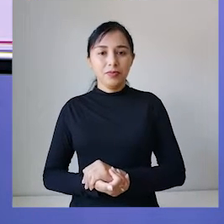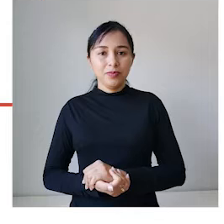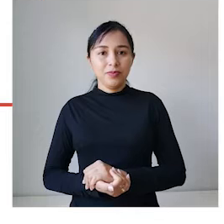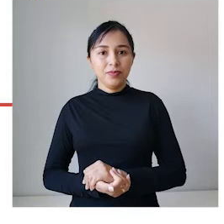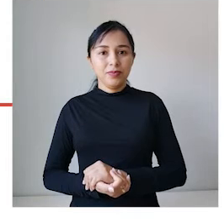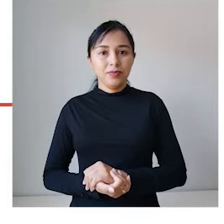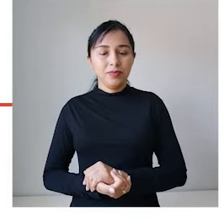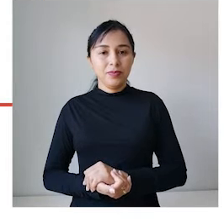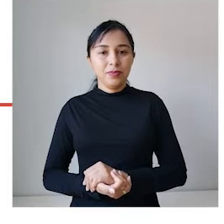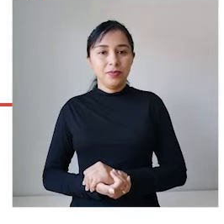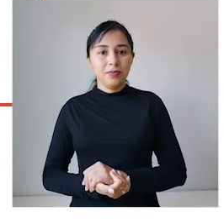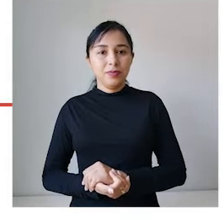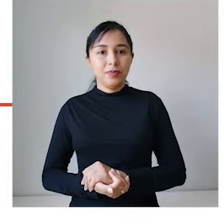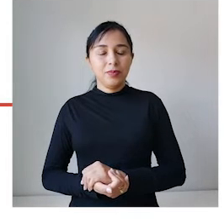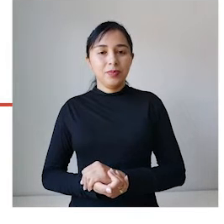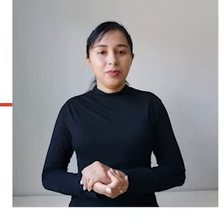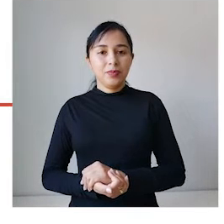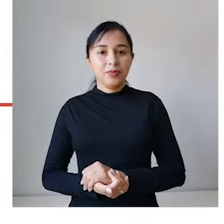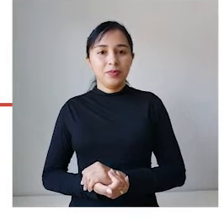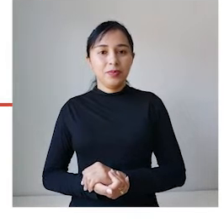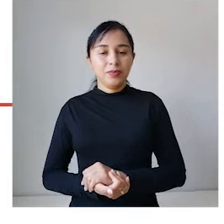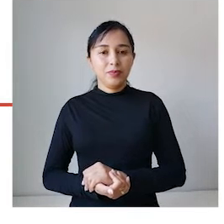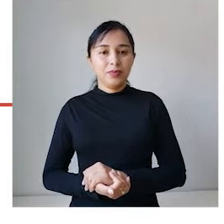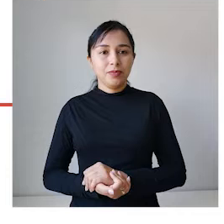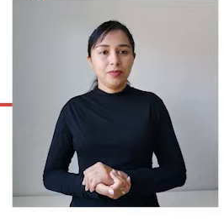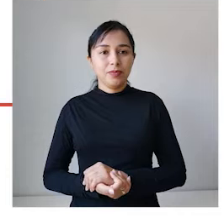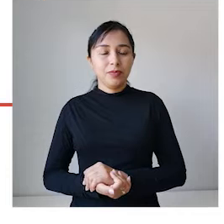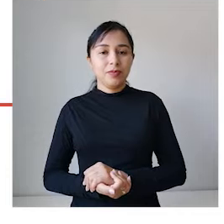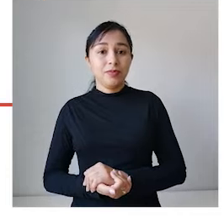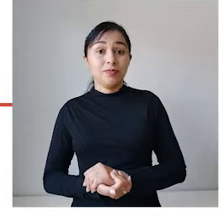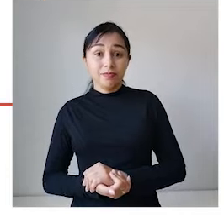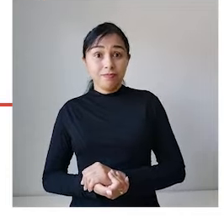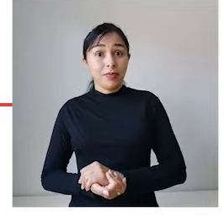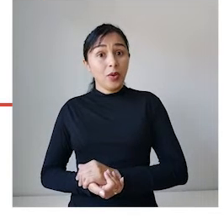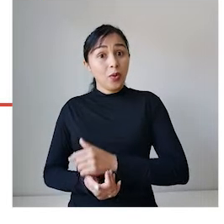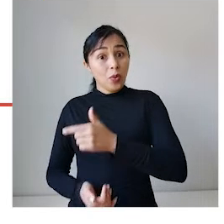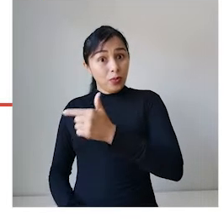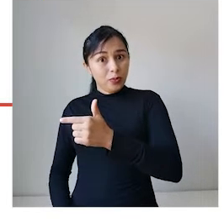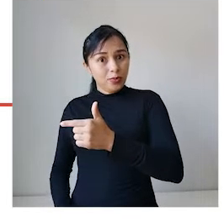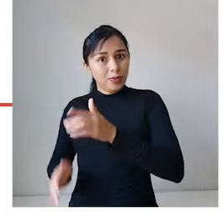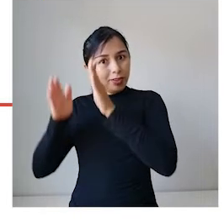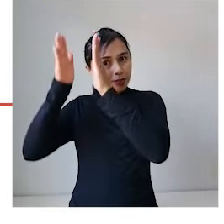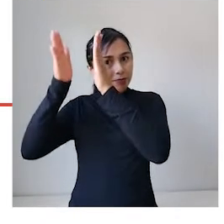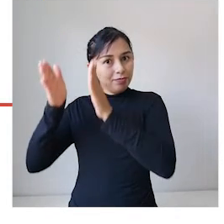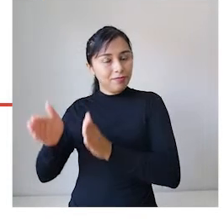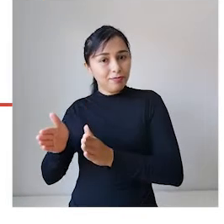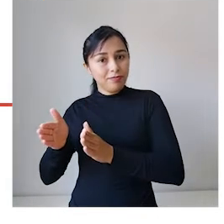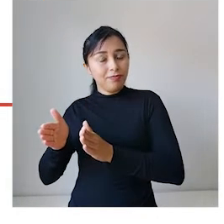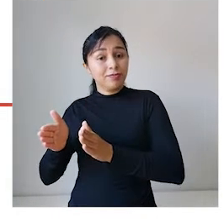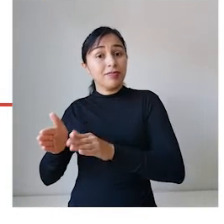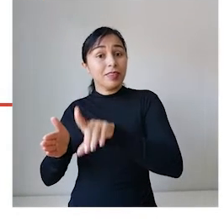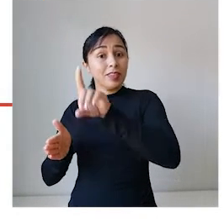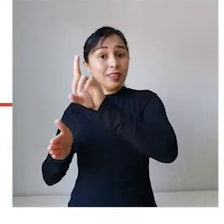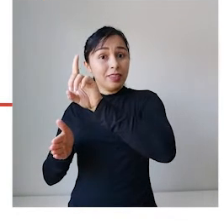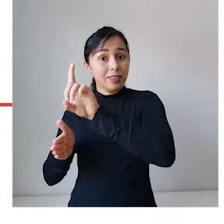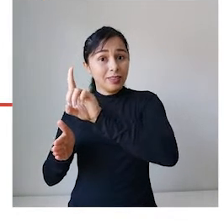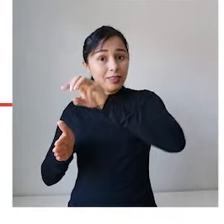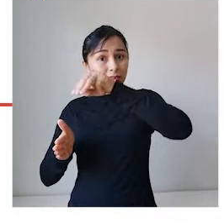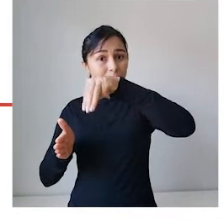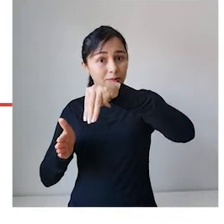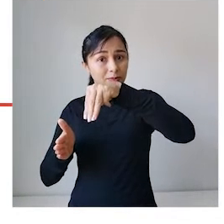23.865. Então, nós vamos colocar aqui o 2 referente à dezena de milhar, então tenho